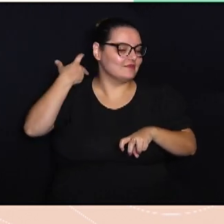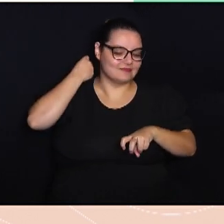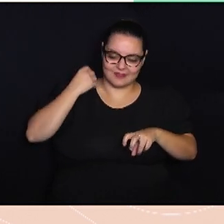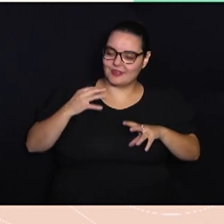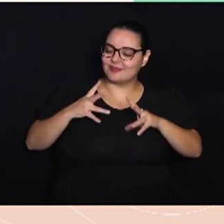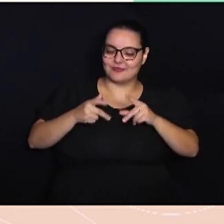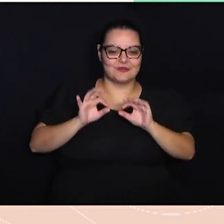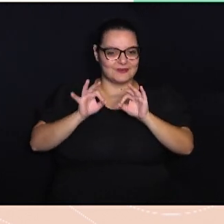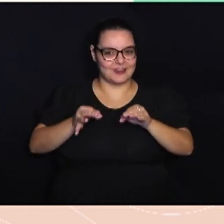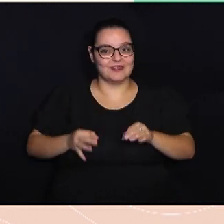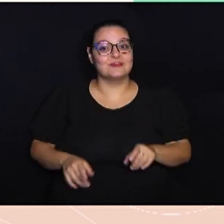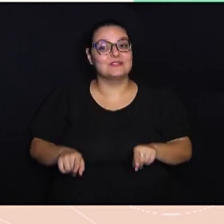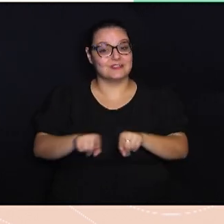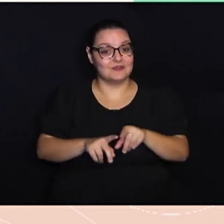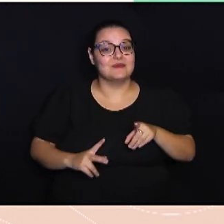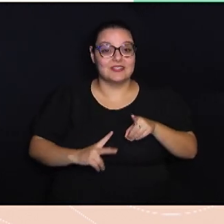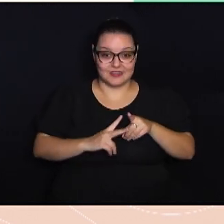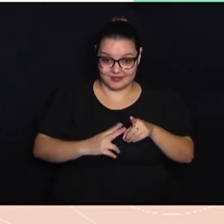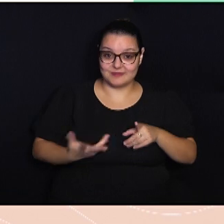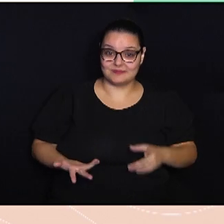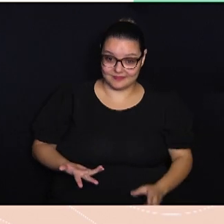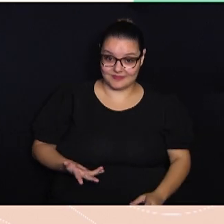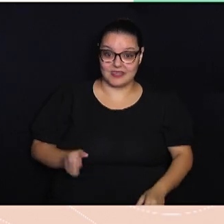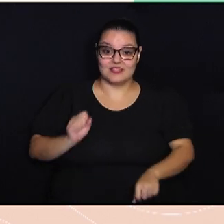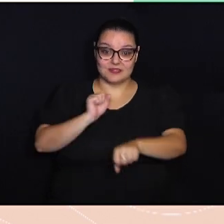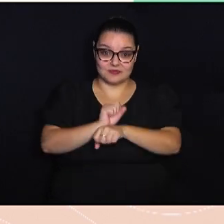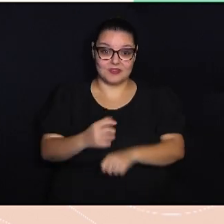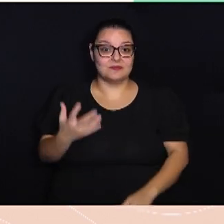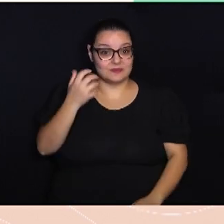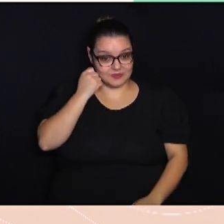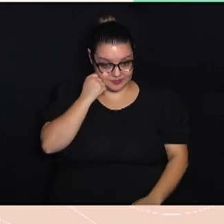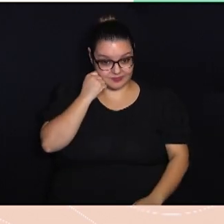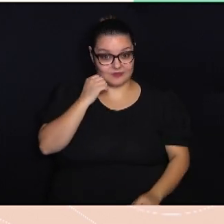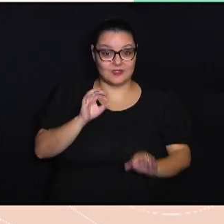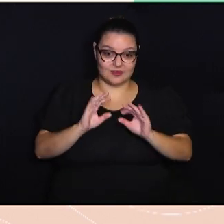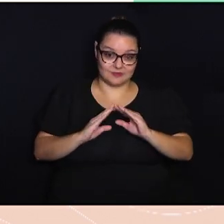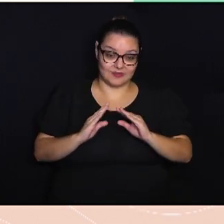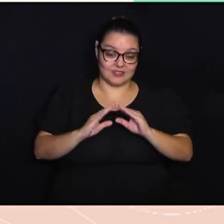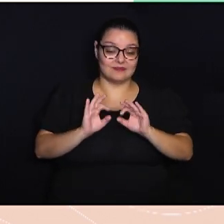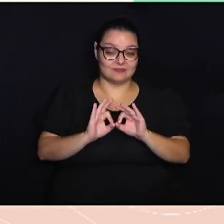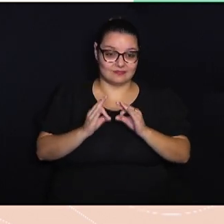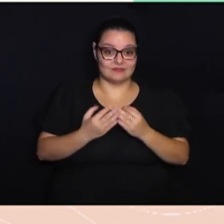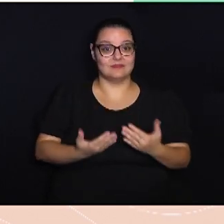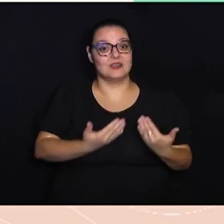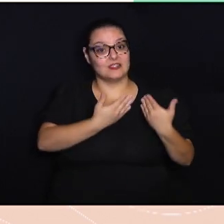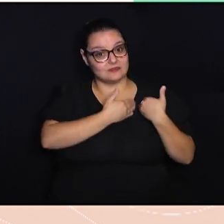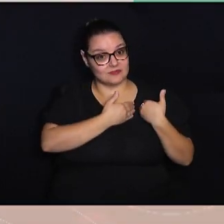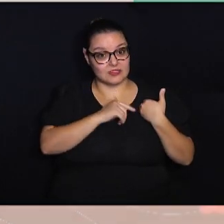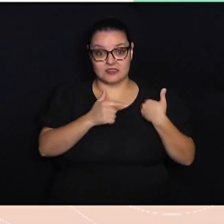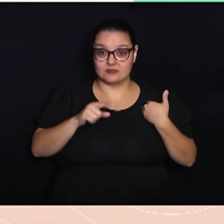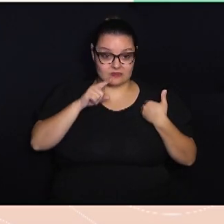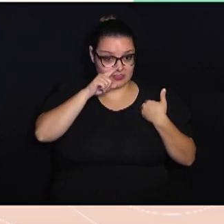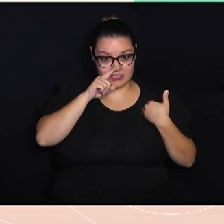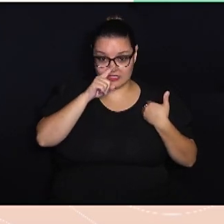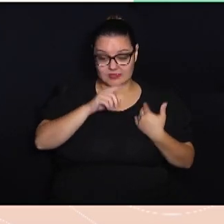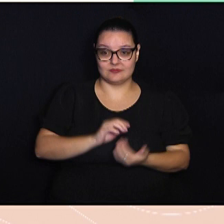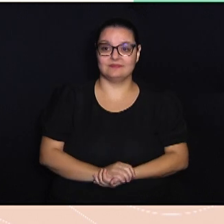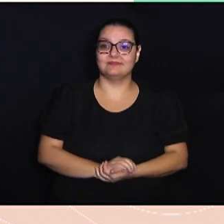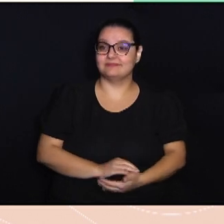fertilizante subiu muito, porque a Ucrânia é uma grande produtora, né, a Ucrânia e Rússia, muitos agricultores buscaram alternativas,